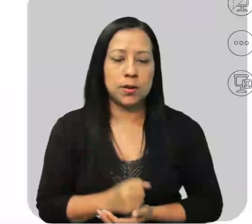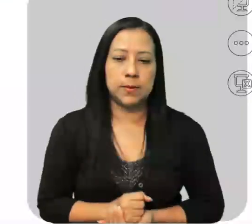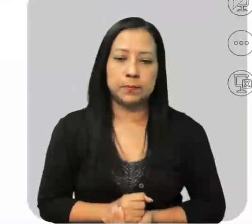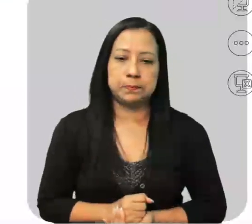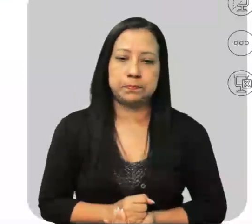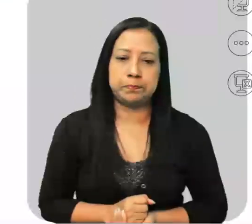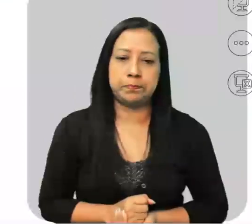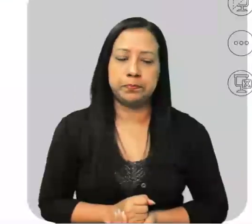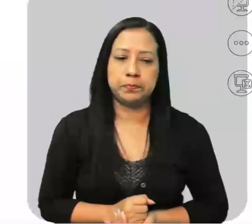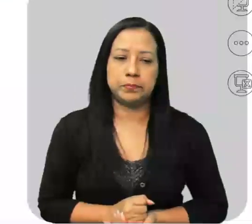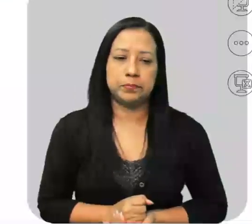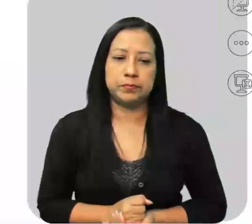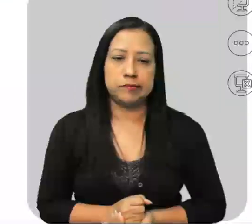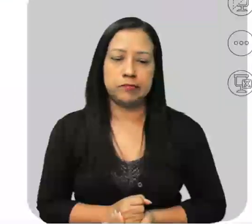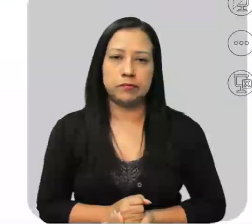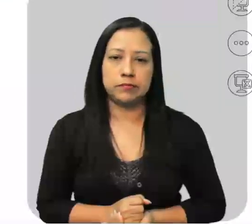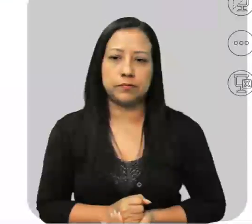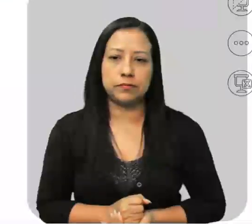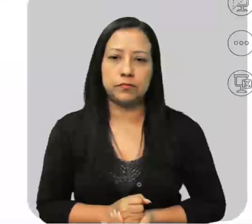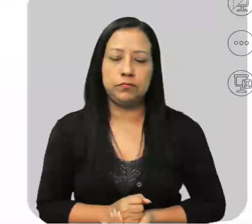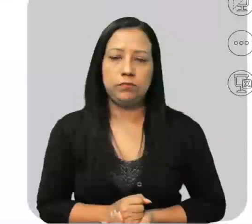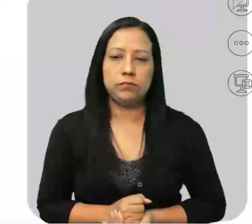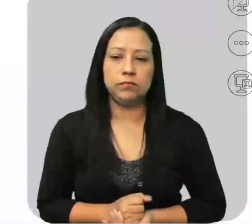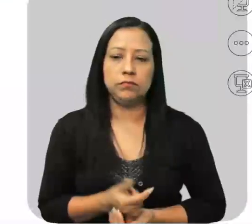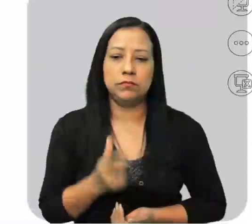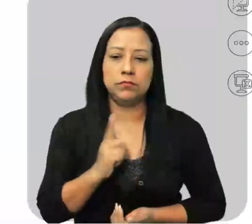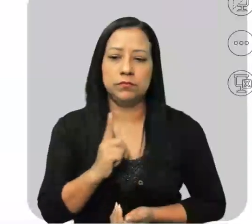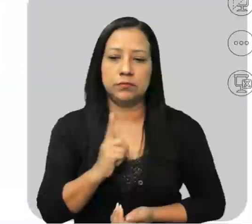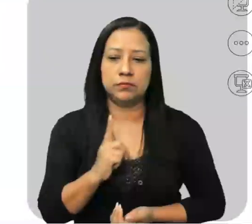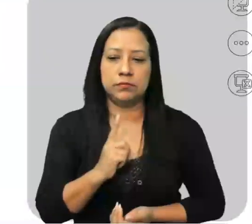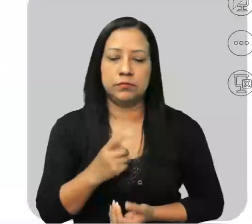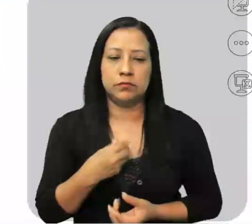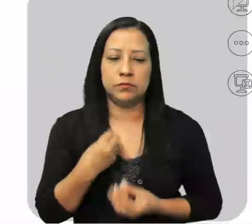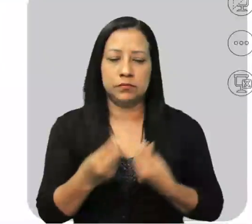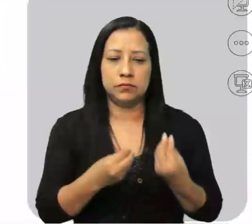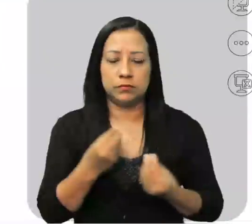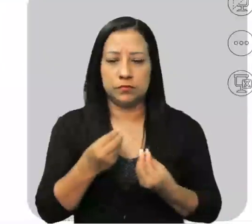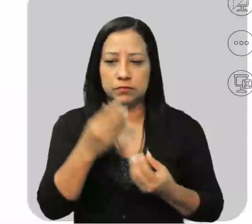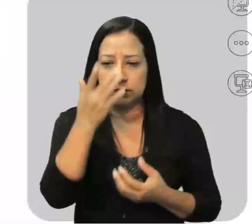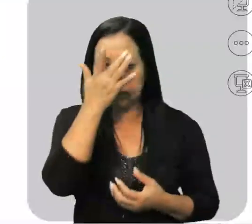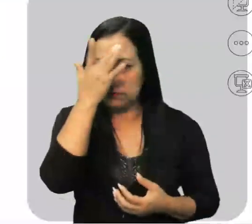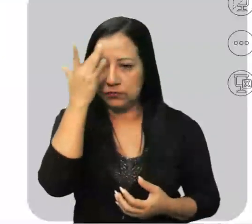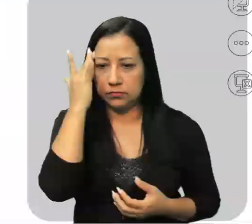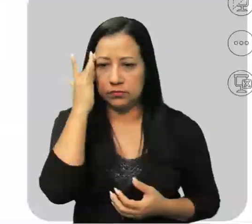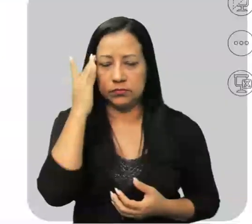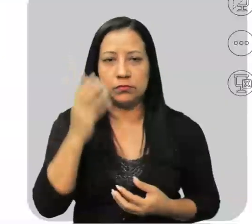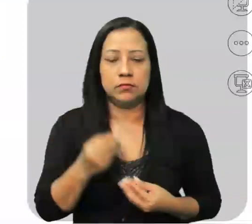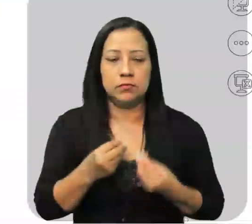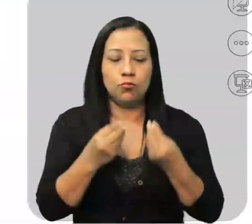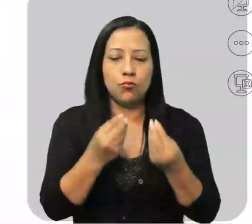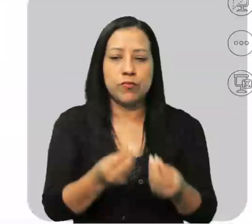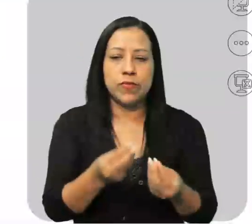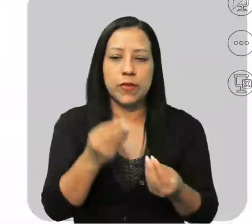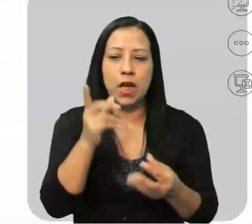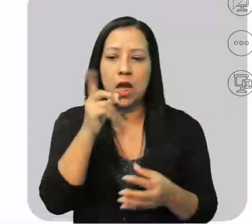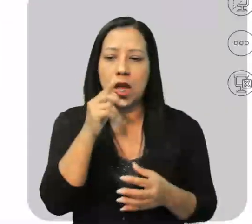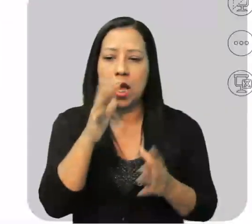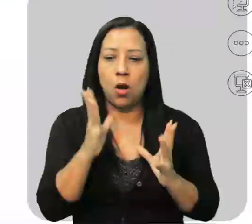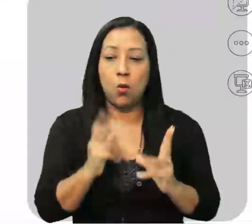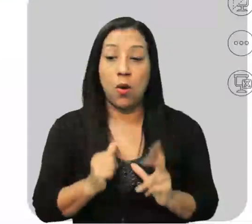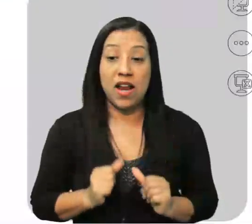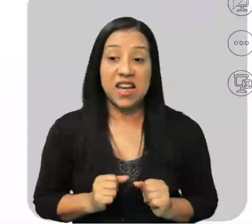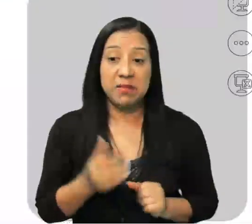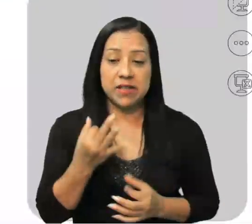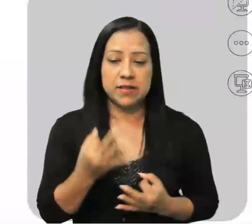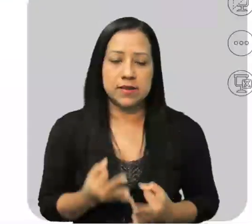de 2018. Olha só, então esse atendimento de água em 2018, e nós tivemos como pessoas